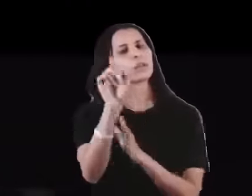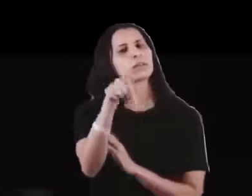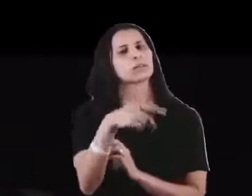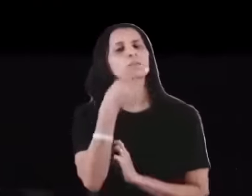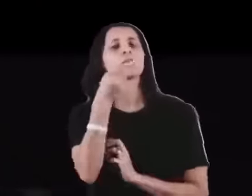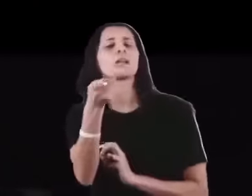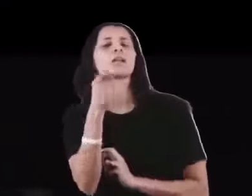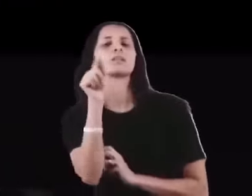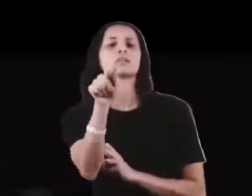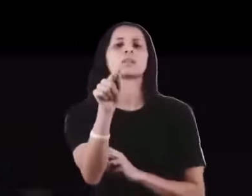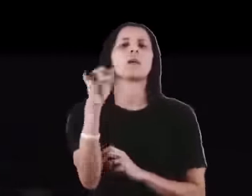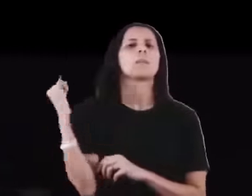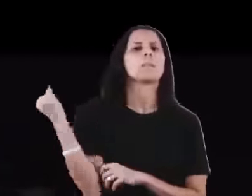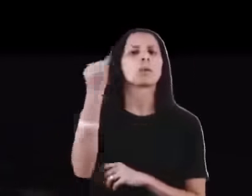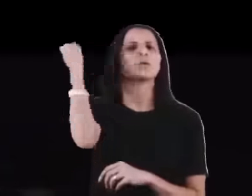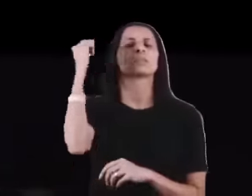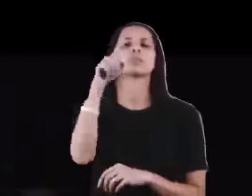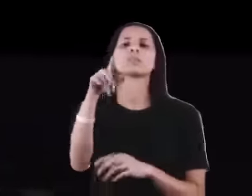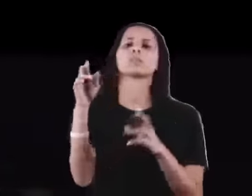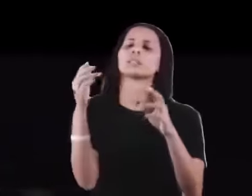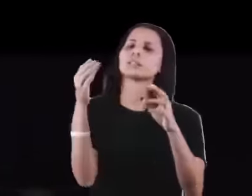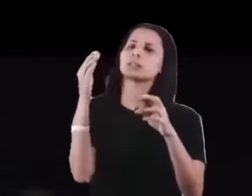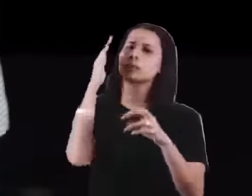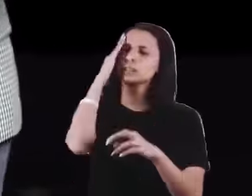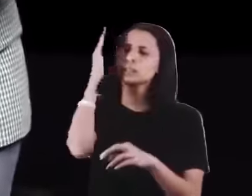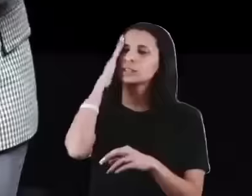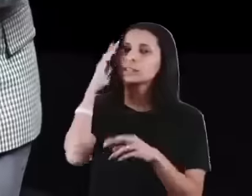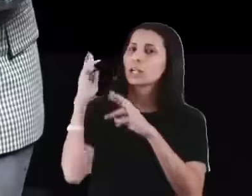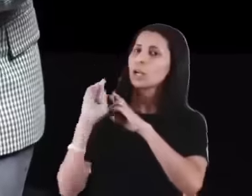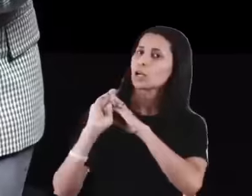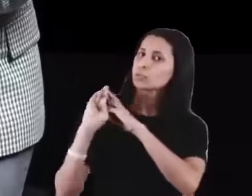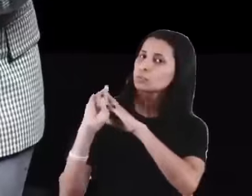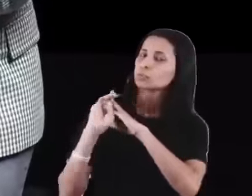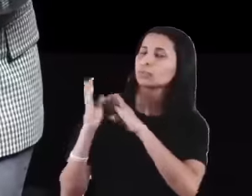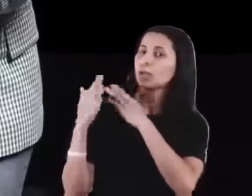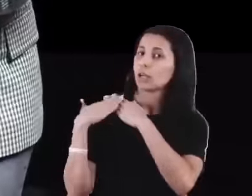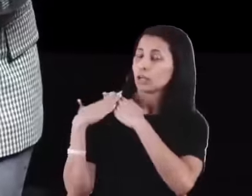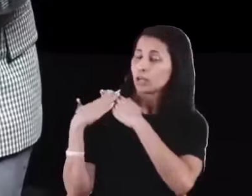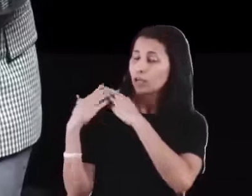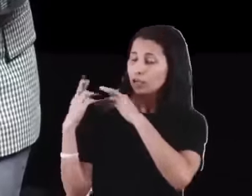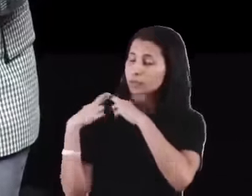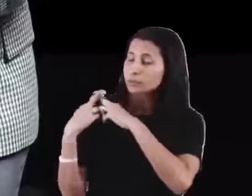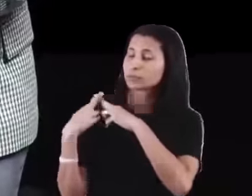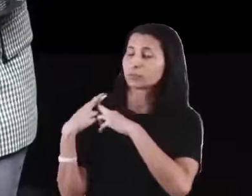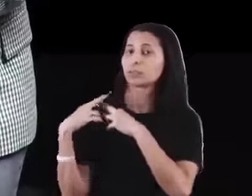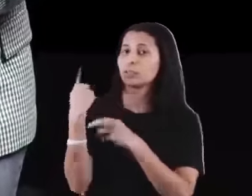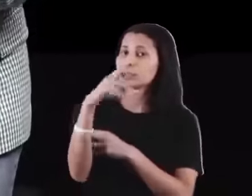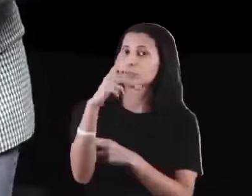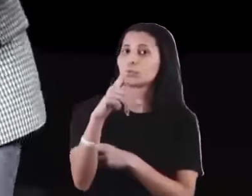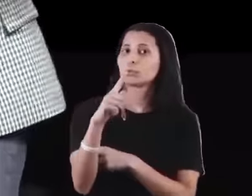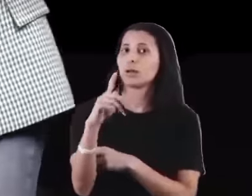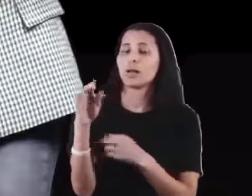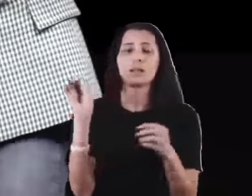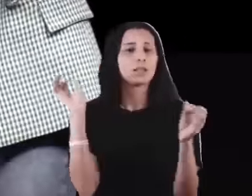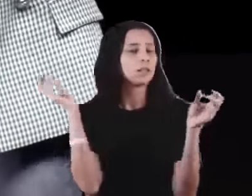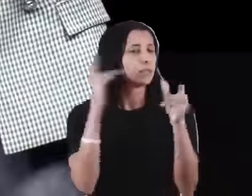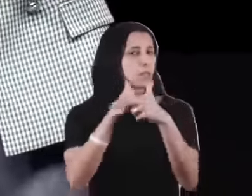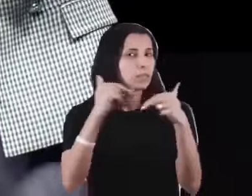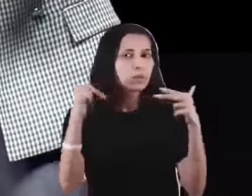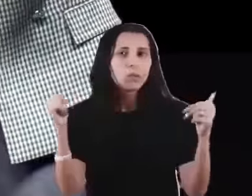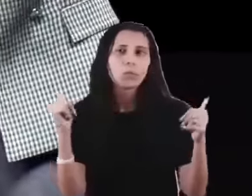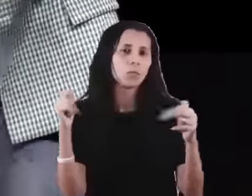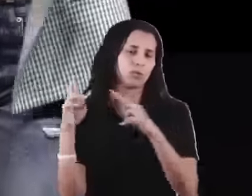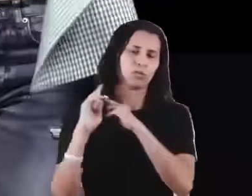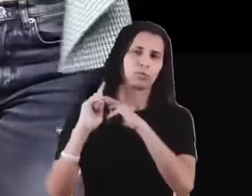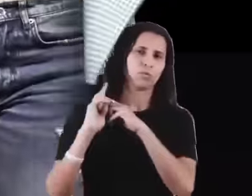importante como saber qual é a sua é dado em alguma coisa é saber que não é sua responsabilidade em alguma coisa então pare